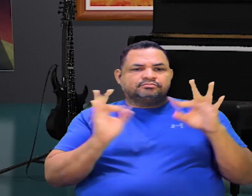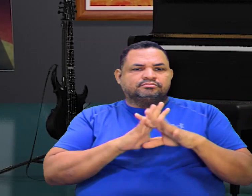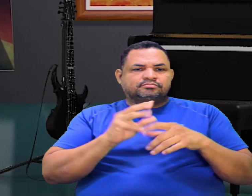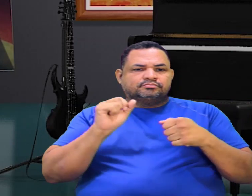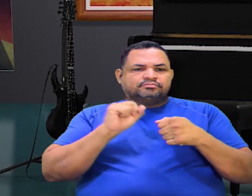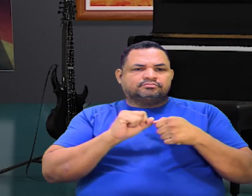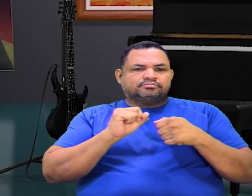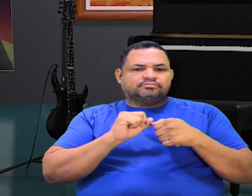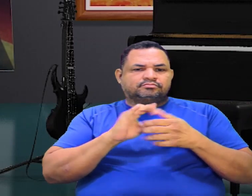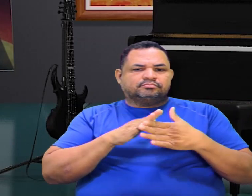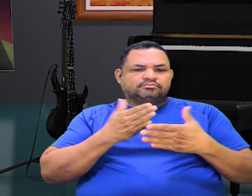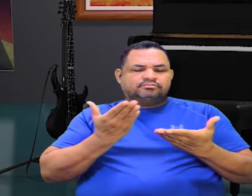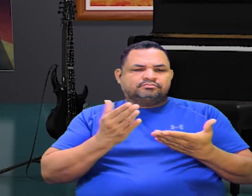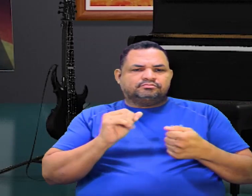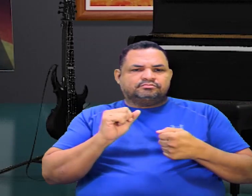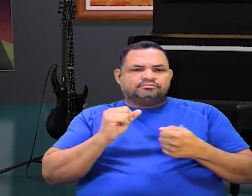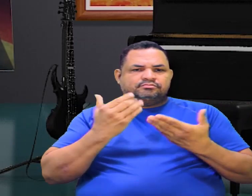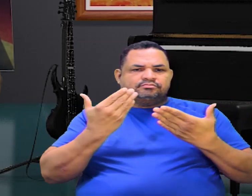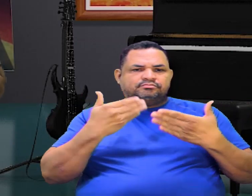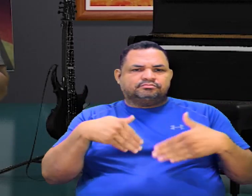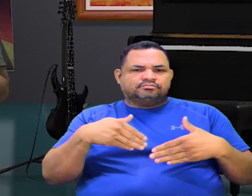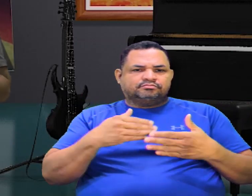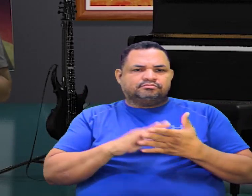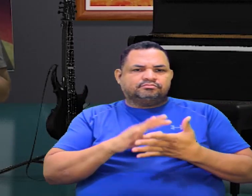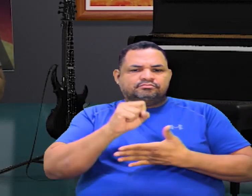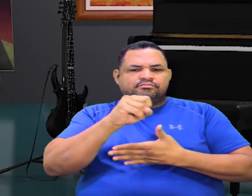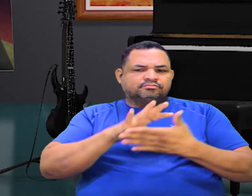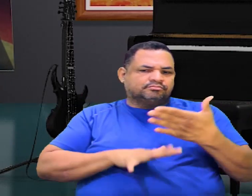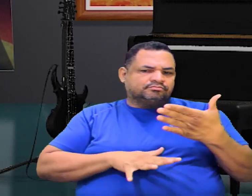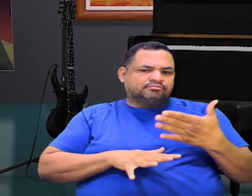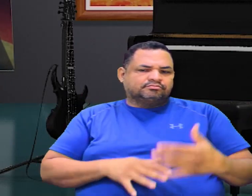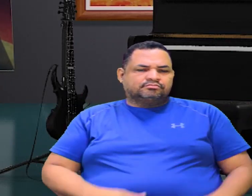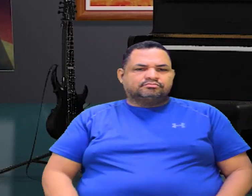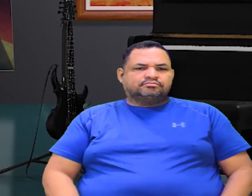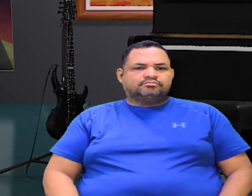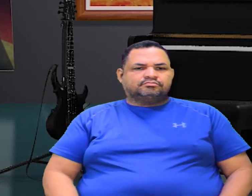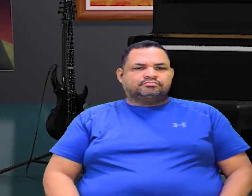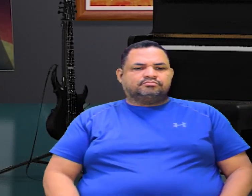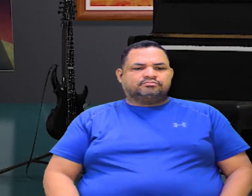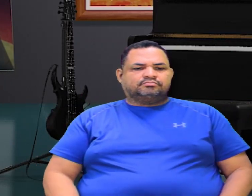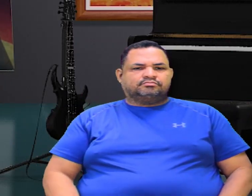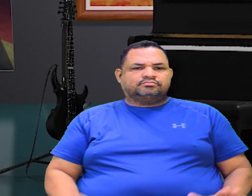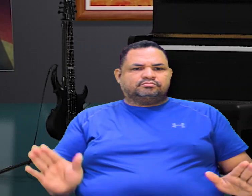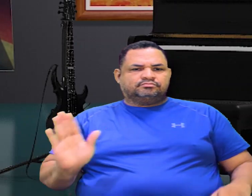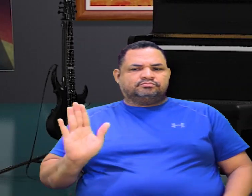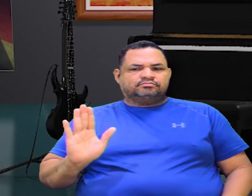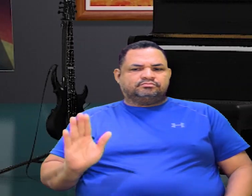para enfrentar aí o que vier aí Tá bom